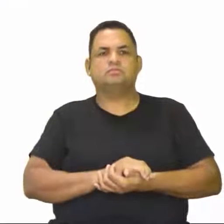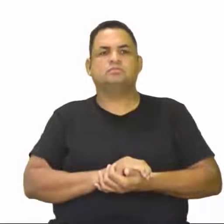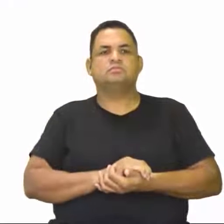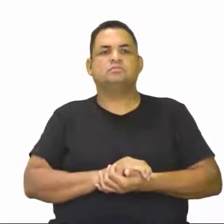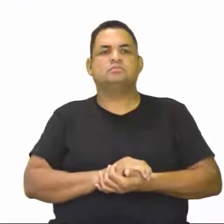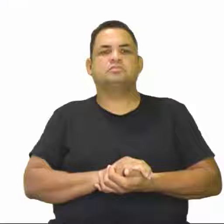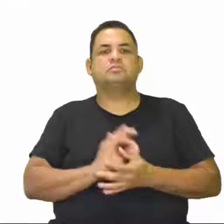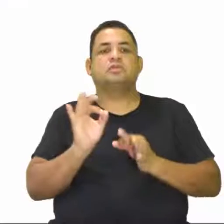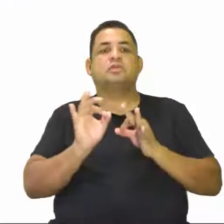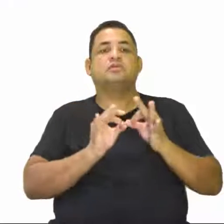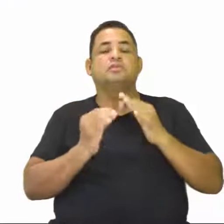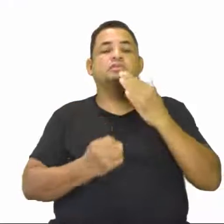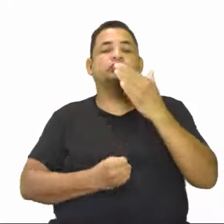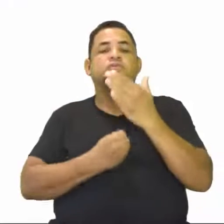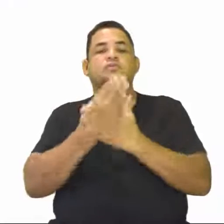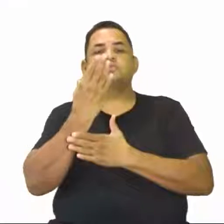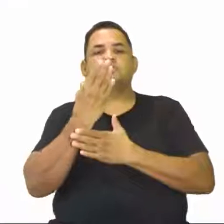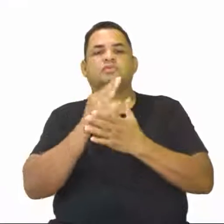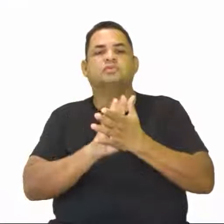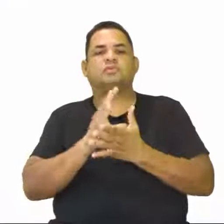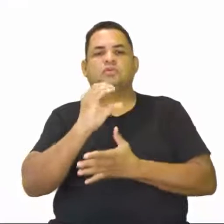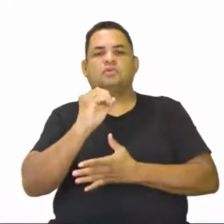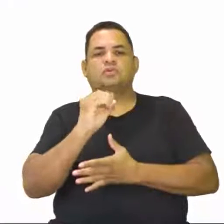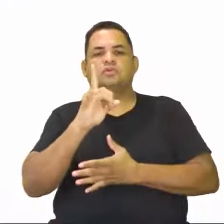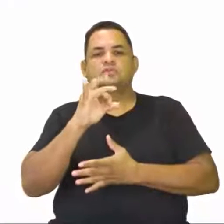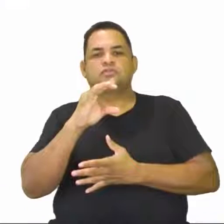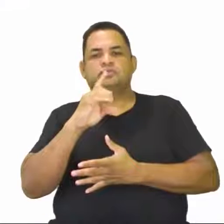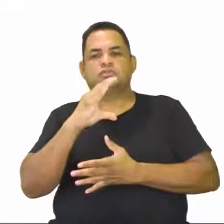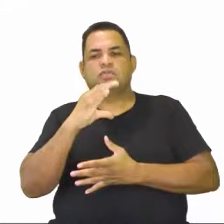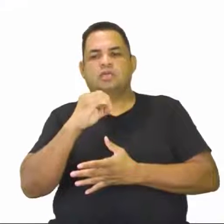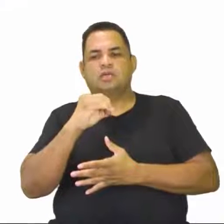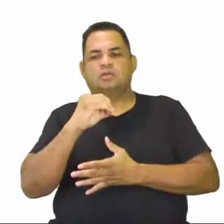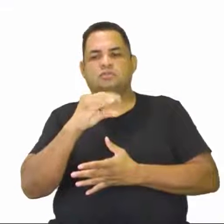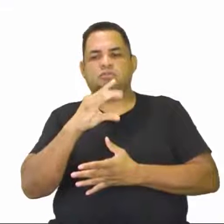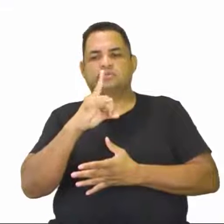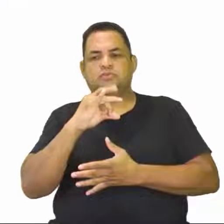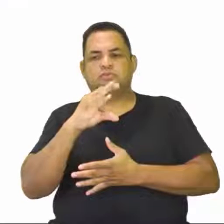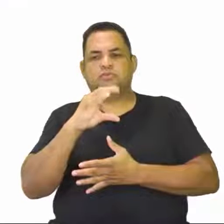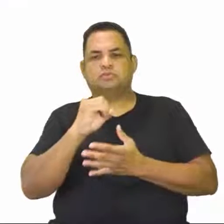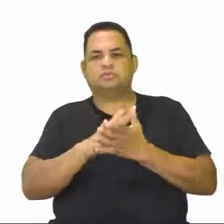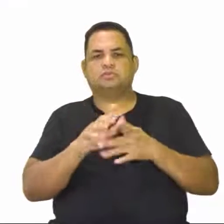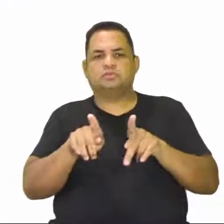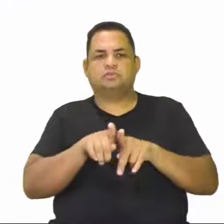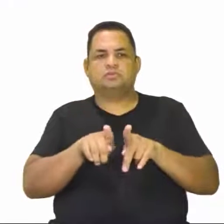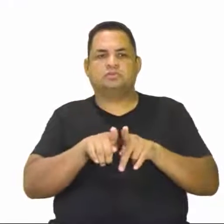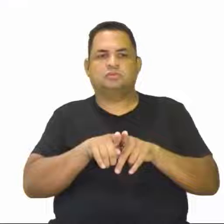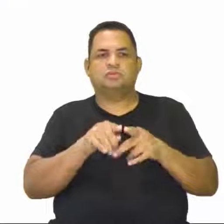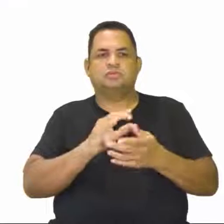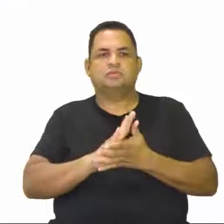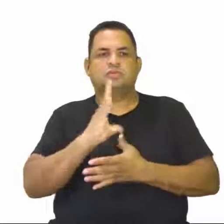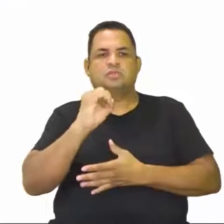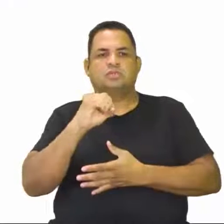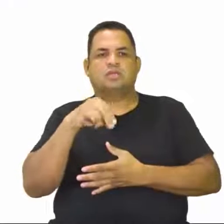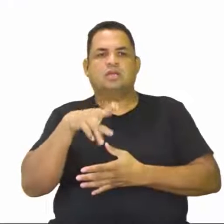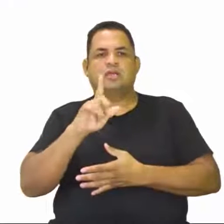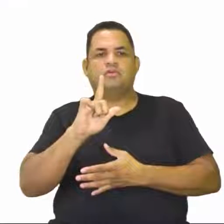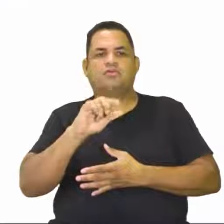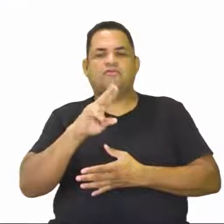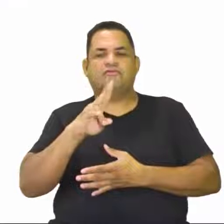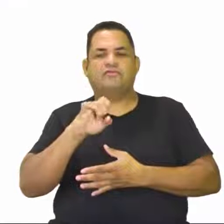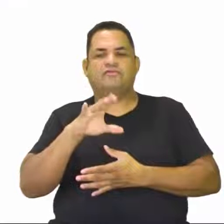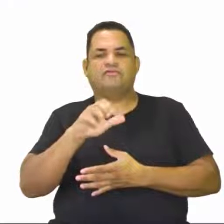que vai ser formado? Forma-se o óxido de cálcio, também conhecido como cal